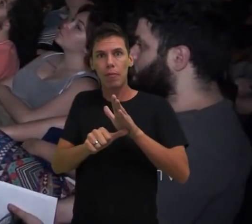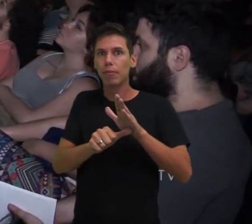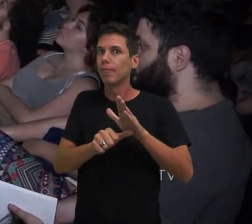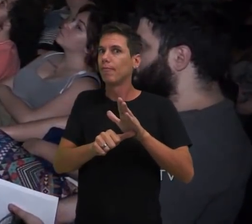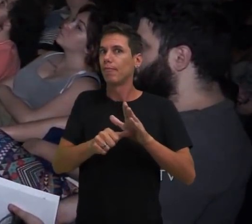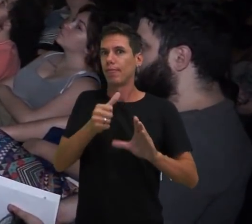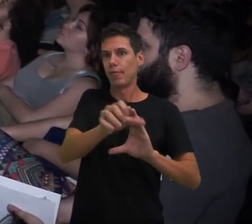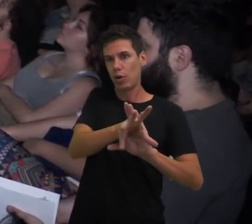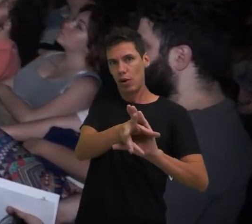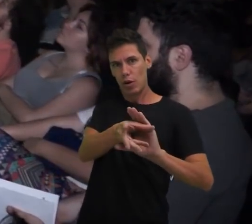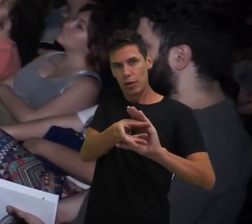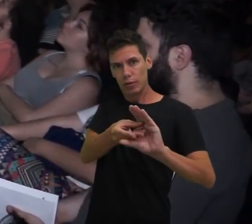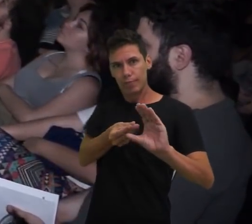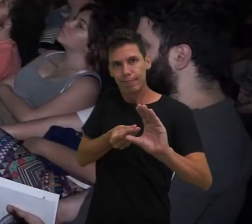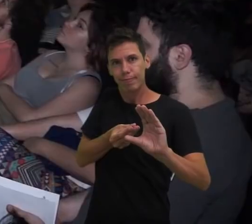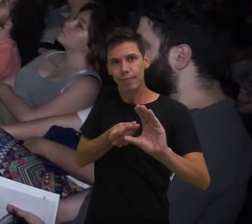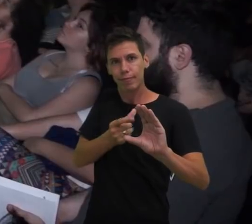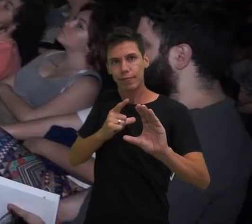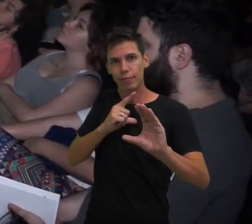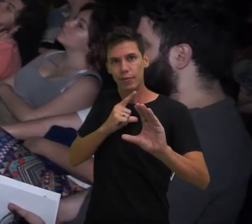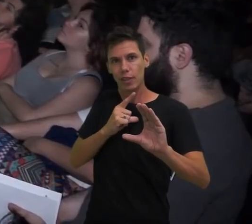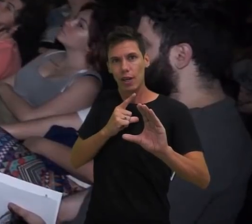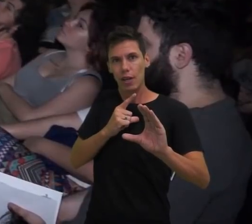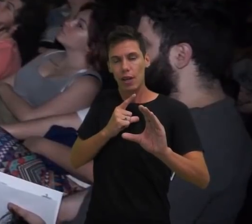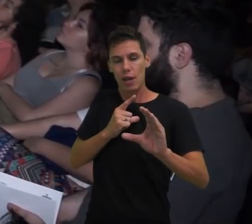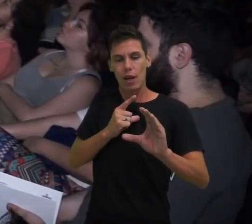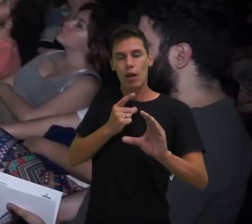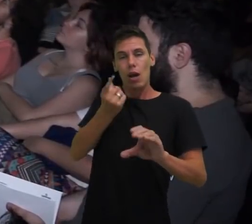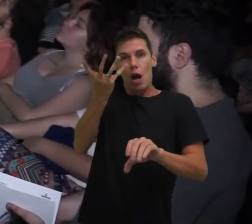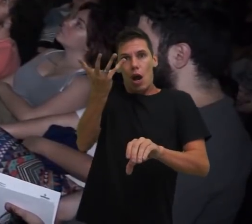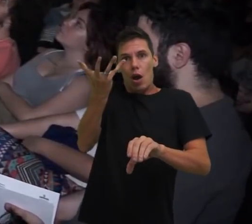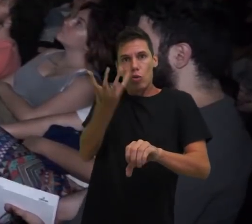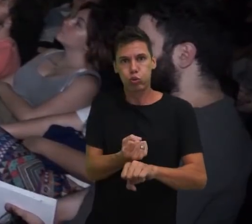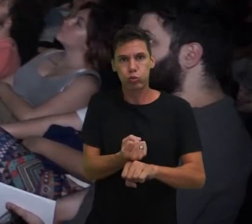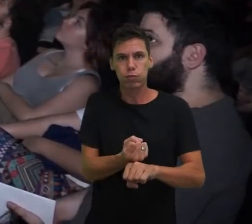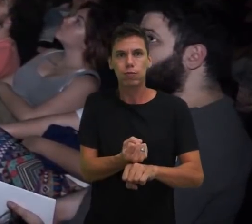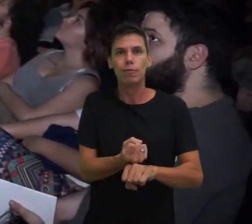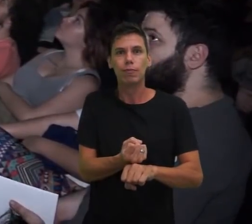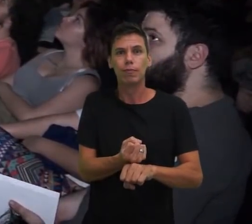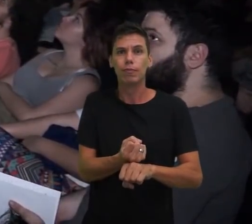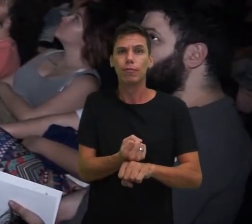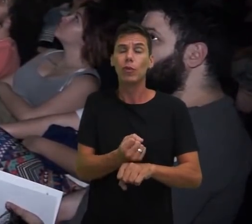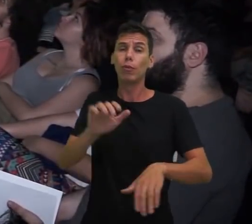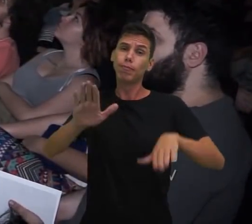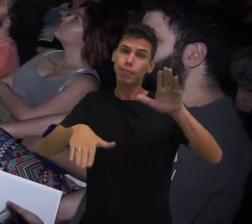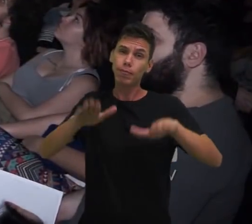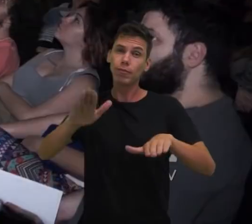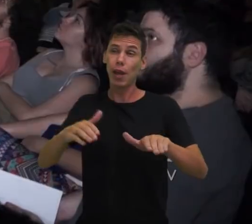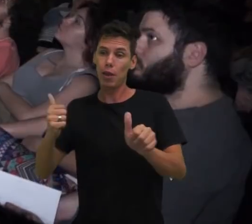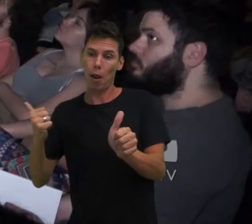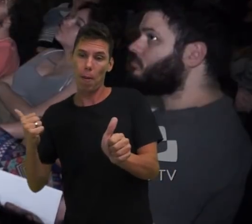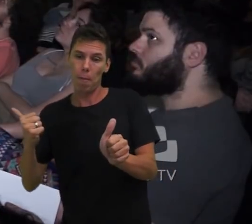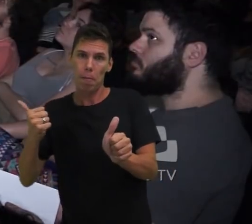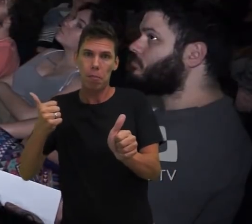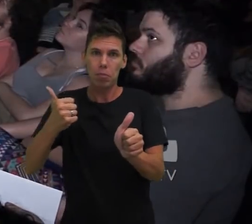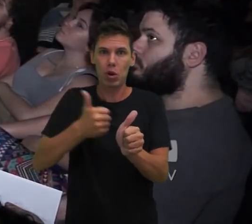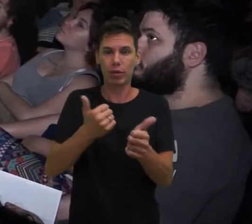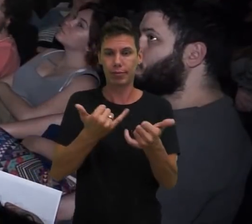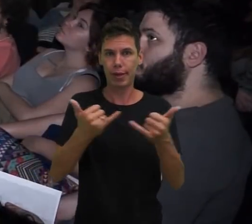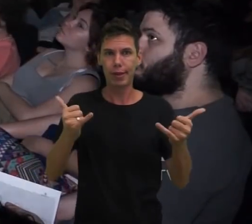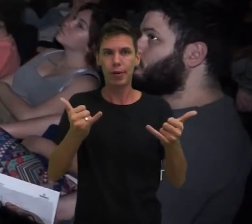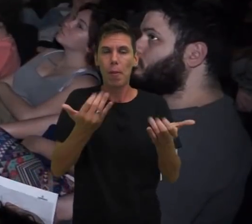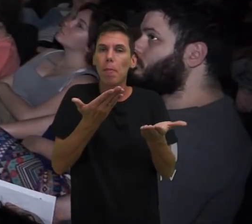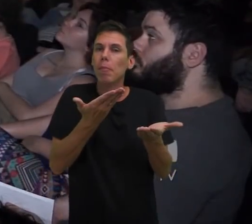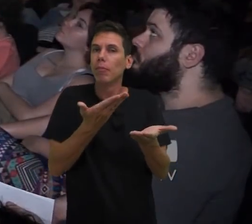negro, maior a energia potencial gravitacional que esse material tem. Então, conforme ele se aproxima, ele perde energia